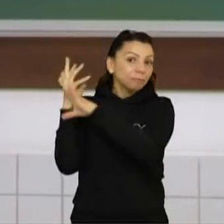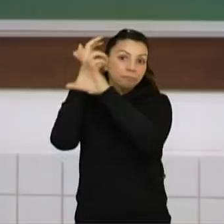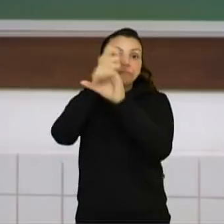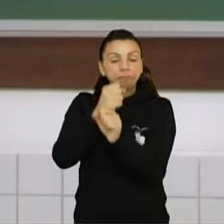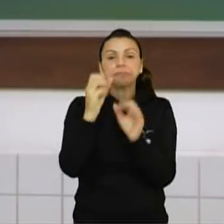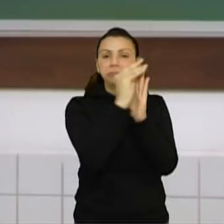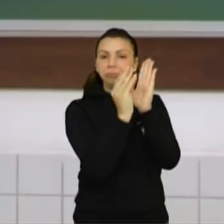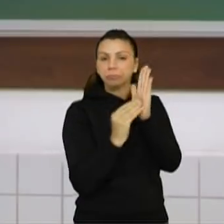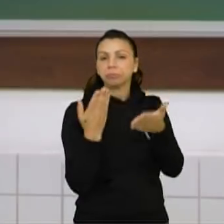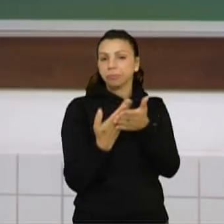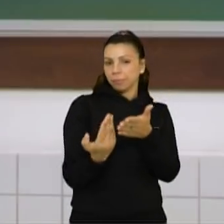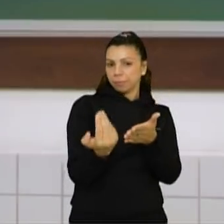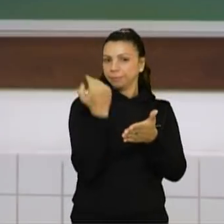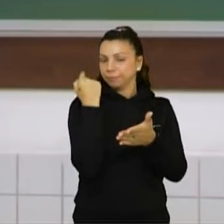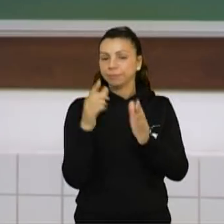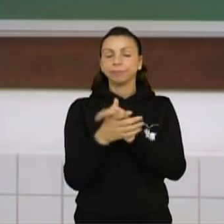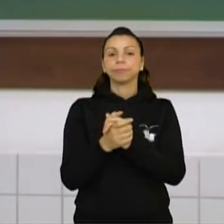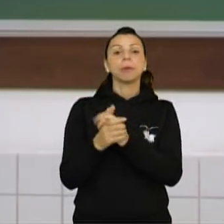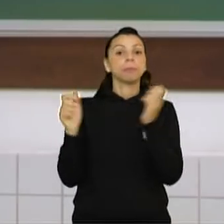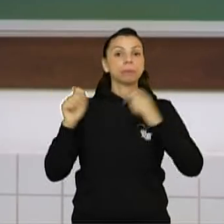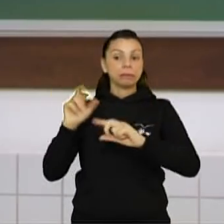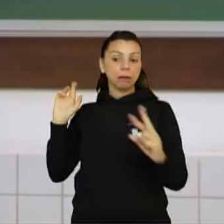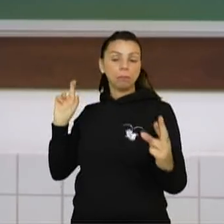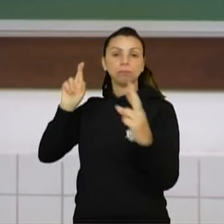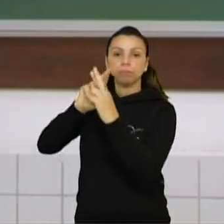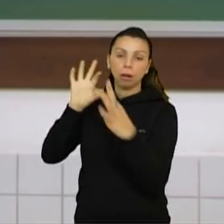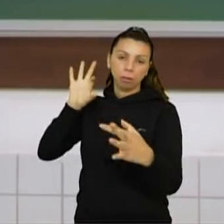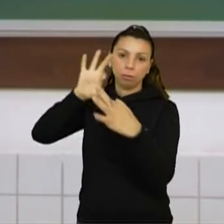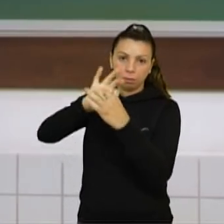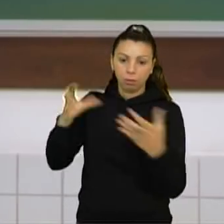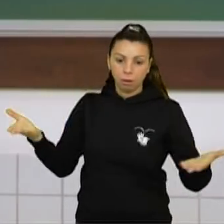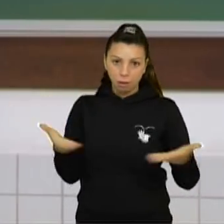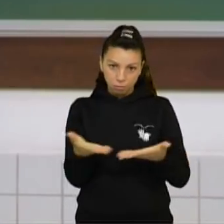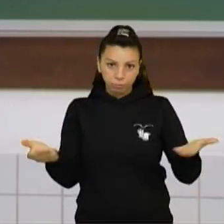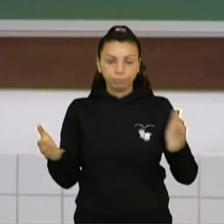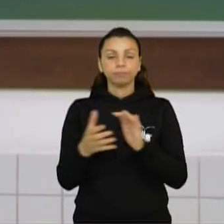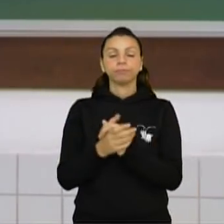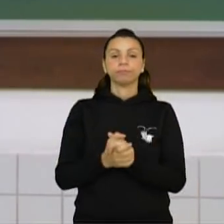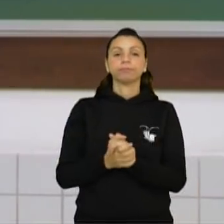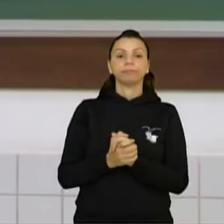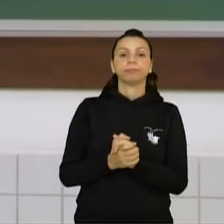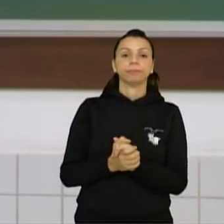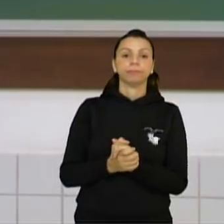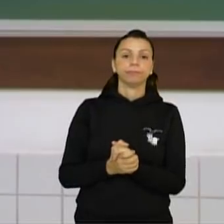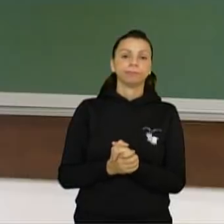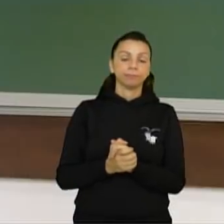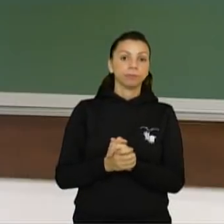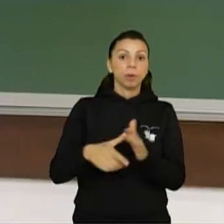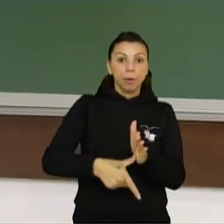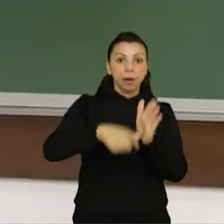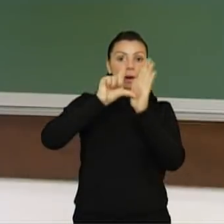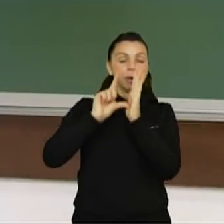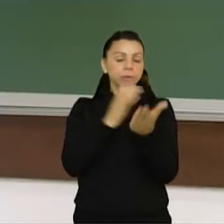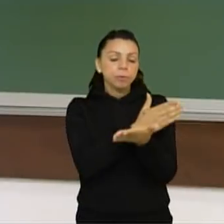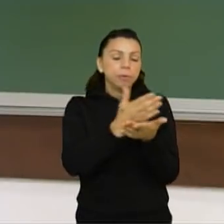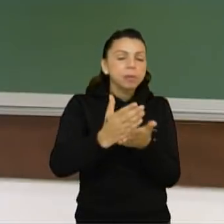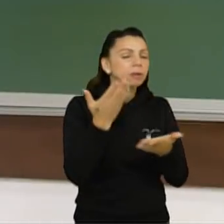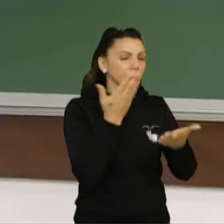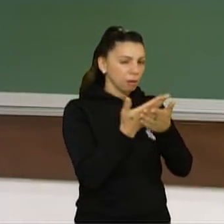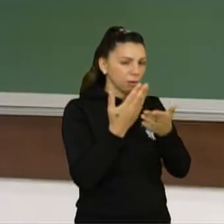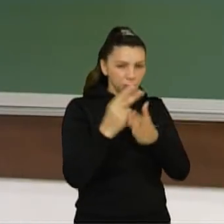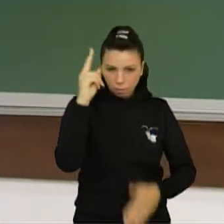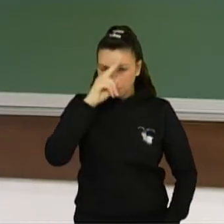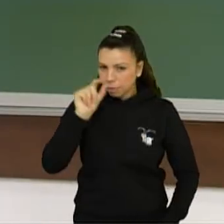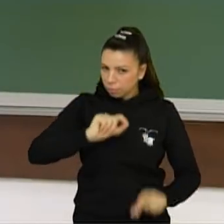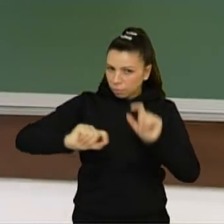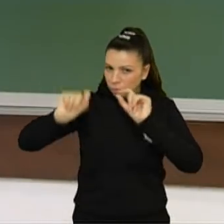algumas coisinhas da aula anterior, elas vão estar sempre relacionadas à nossa aula atual, tá? Então, antes de nós começarmos, lembrando que